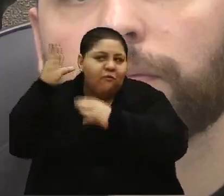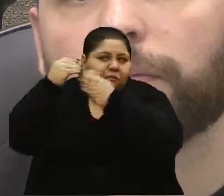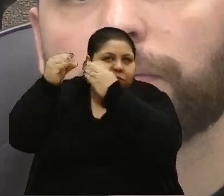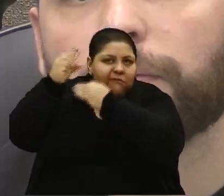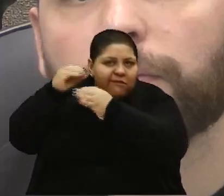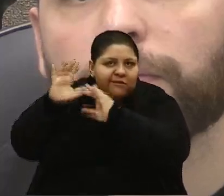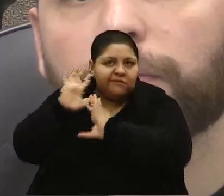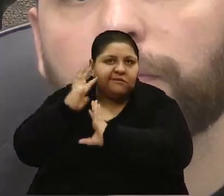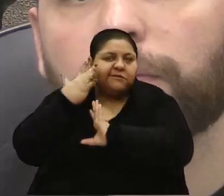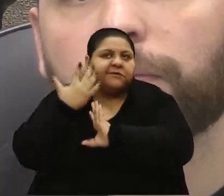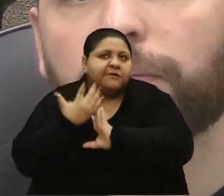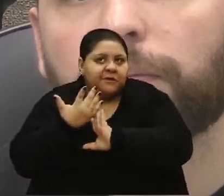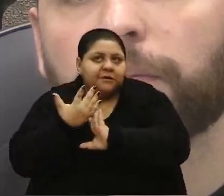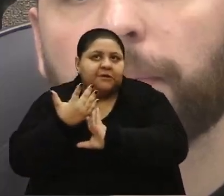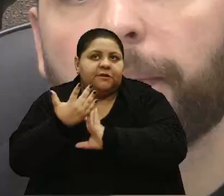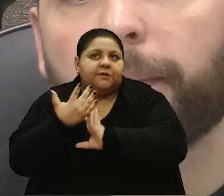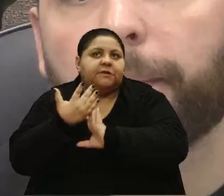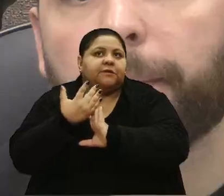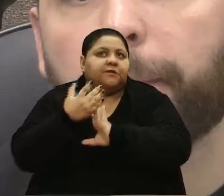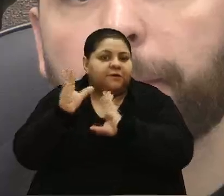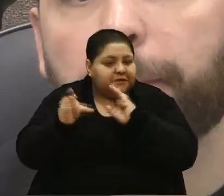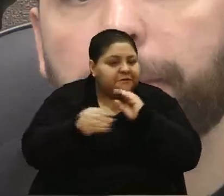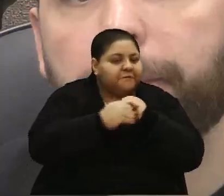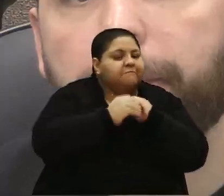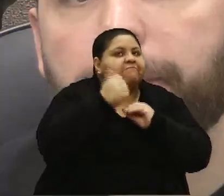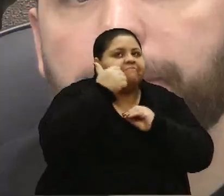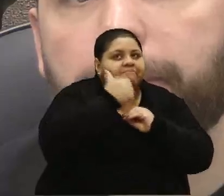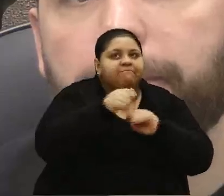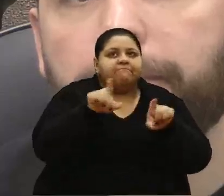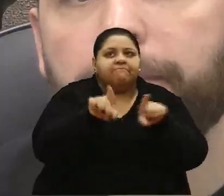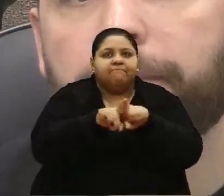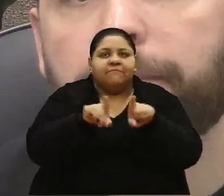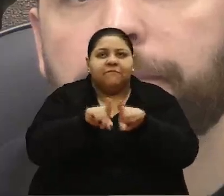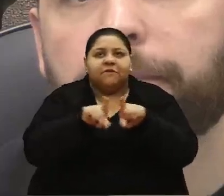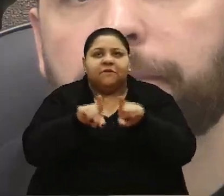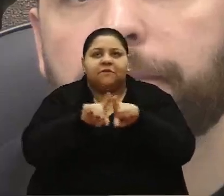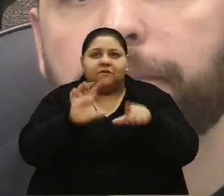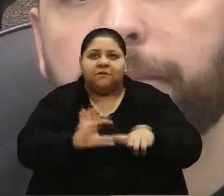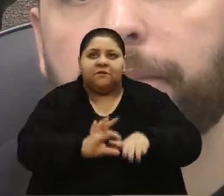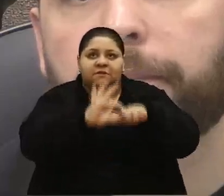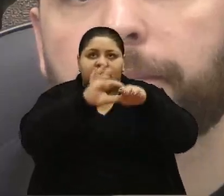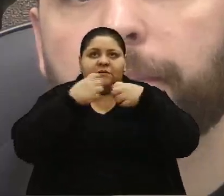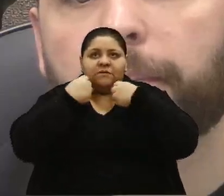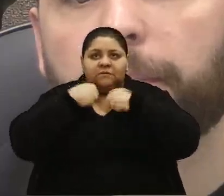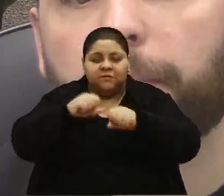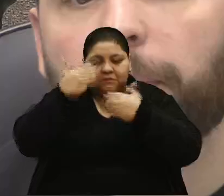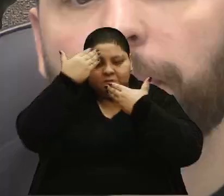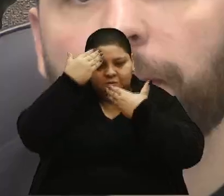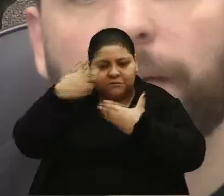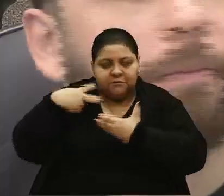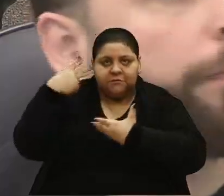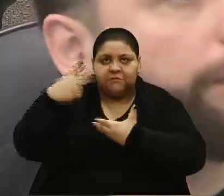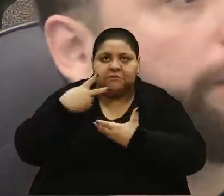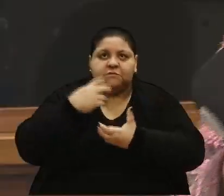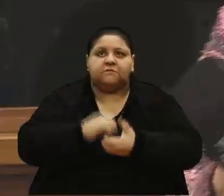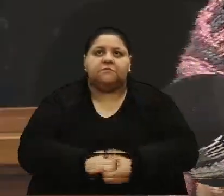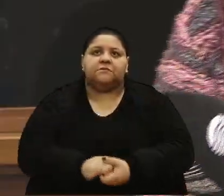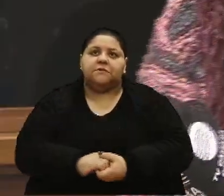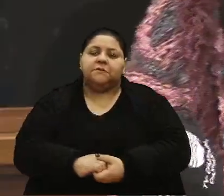que tal colocar as mulheres também para estarem à frente das secretarias? Obrigada, muito vereadora. Obrigada, vereadora